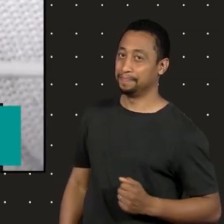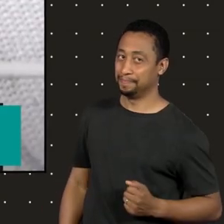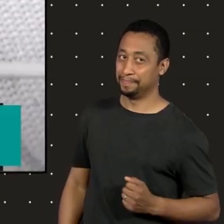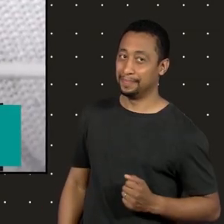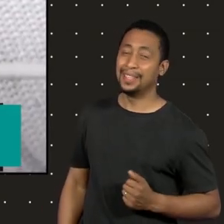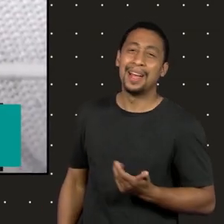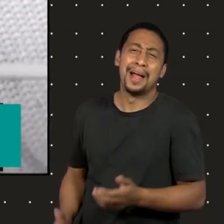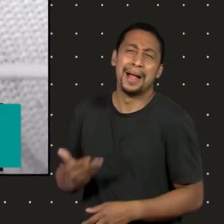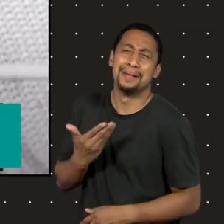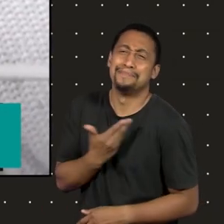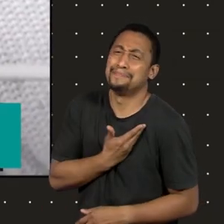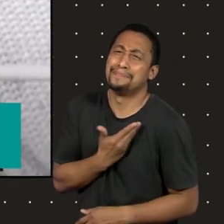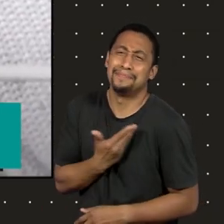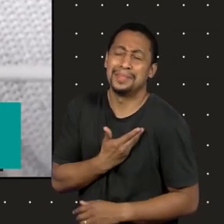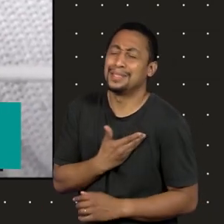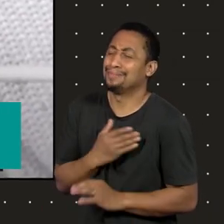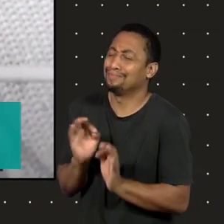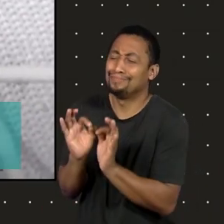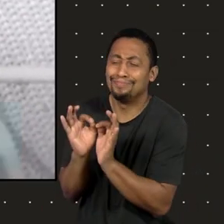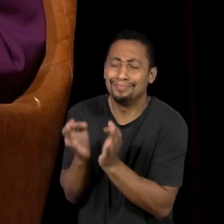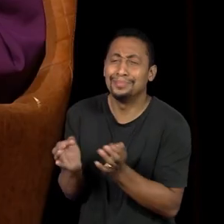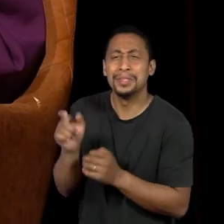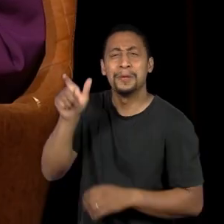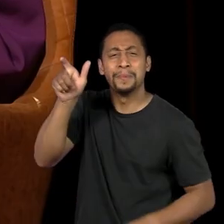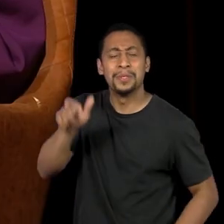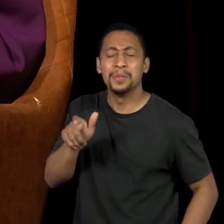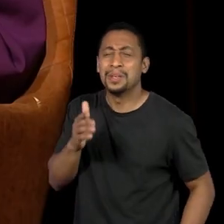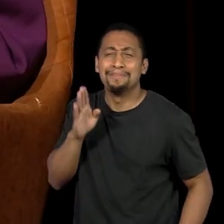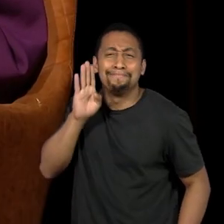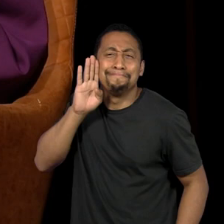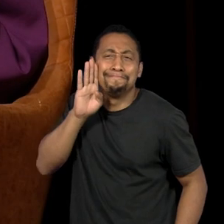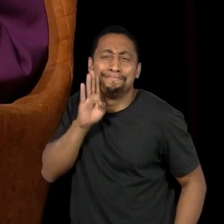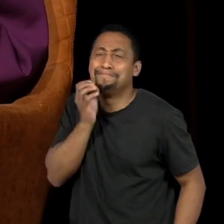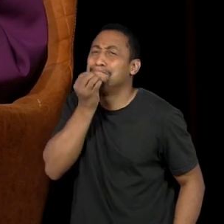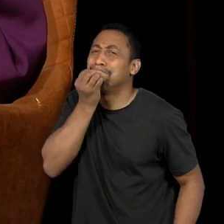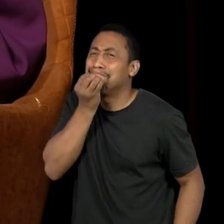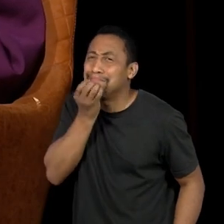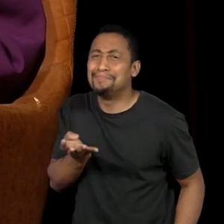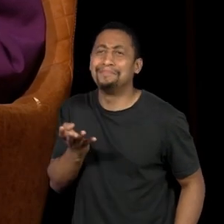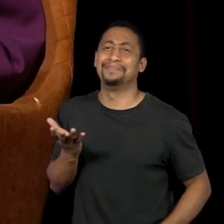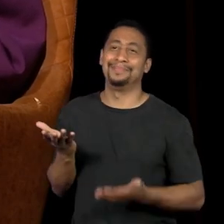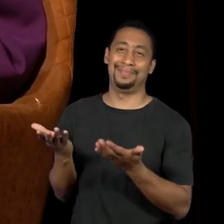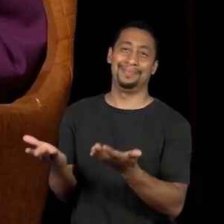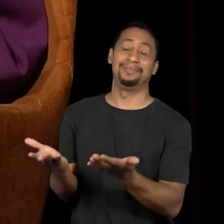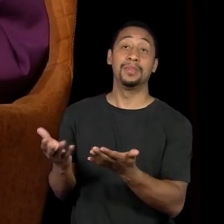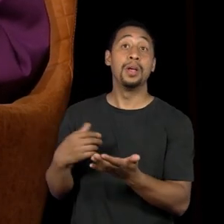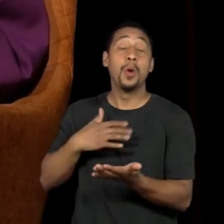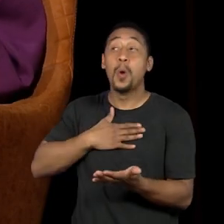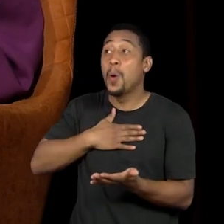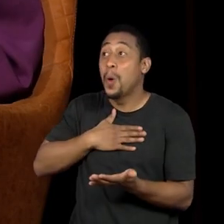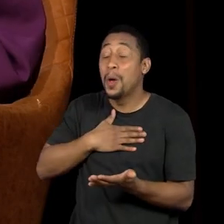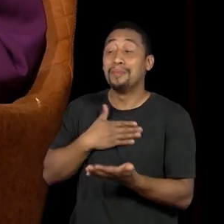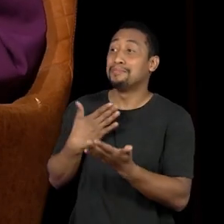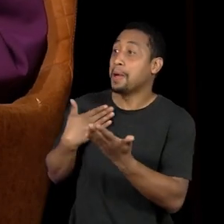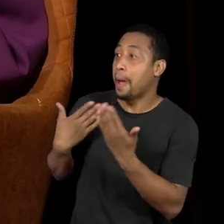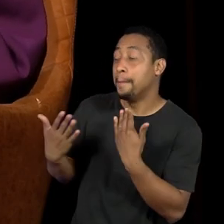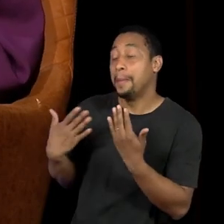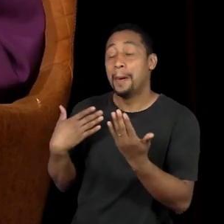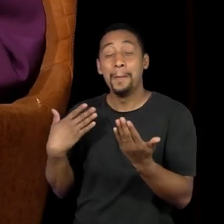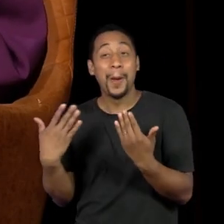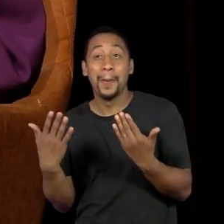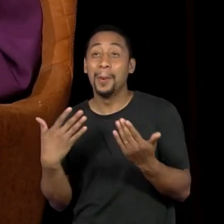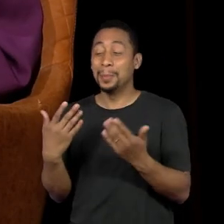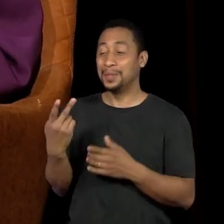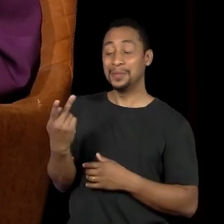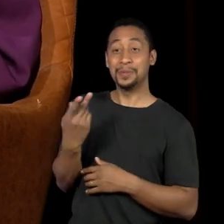muito simples, muito boa pessoa, né? Então, eu gostava muito de conversar e ser